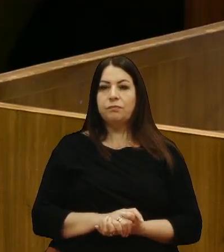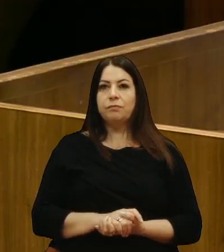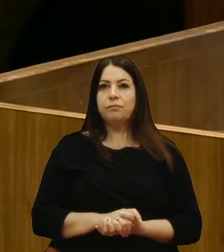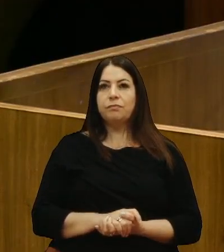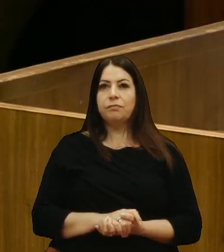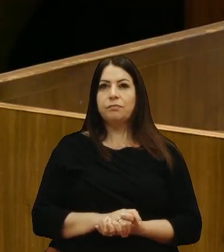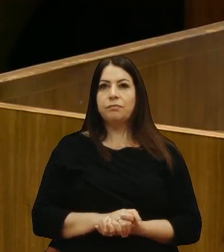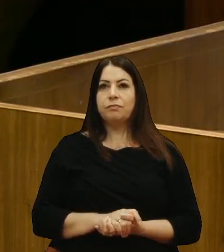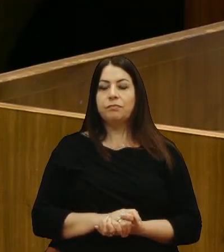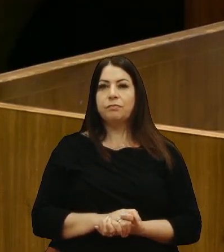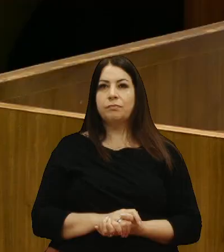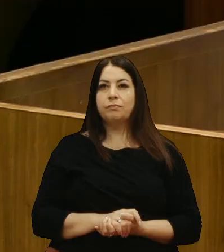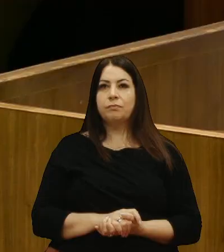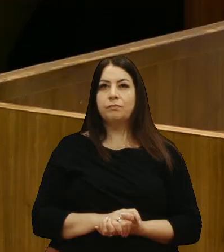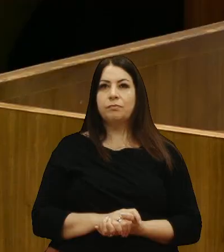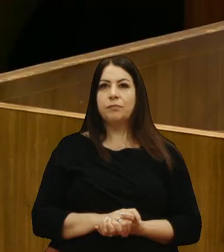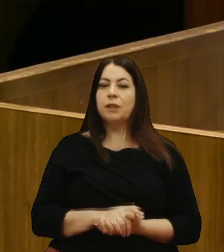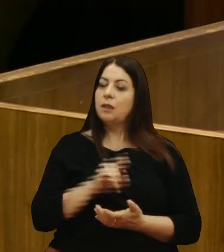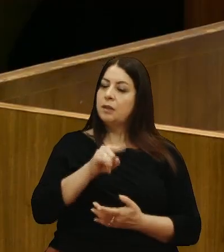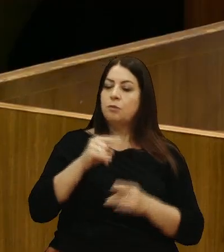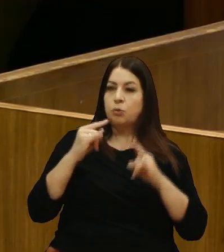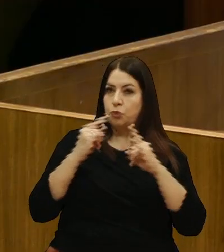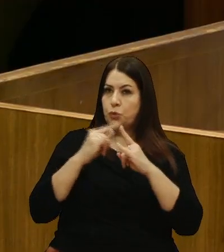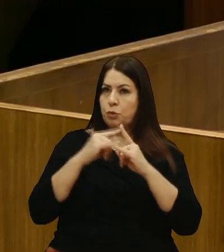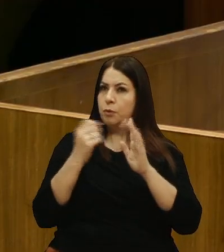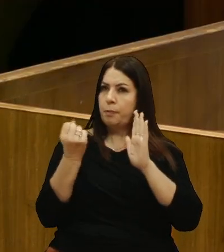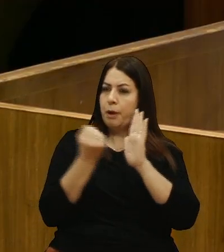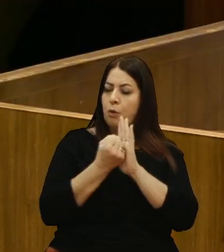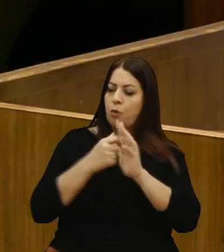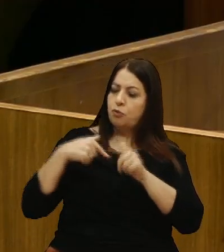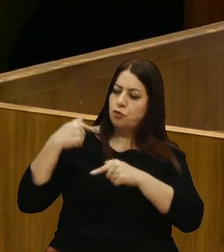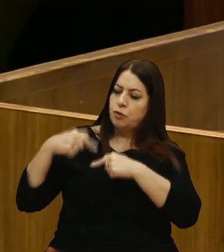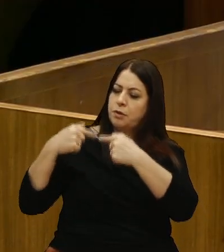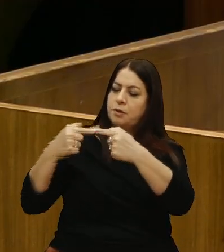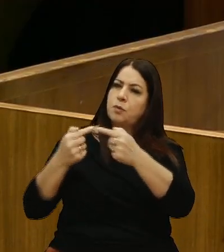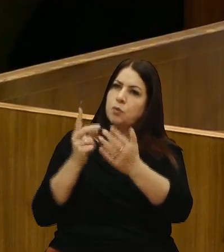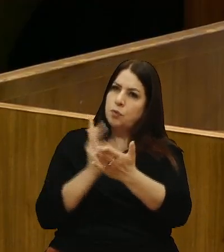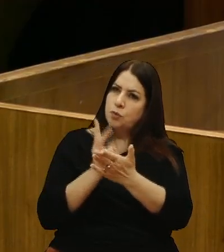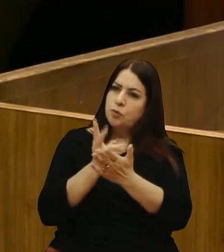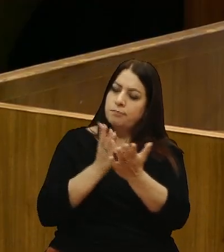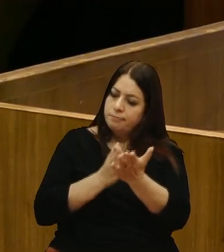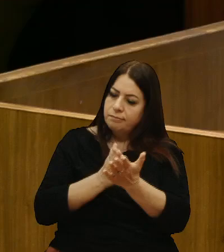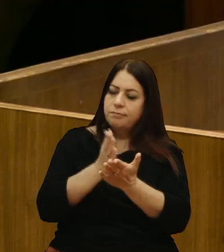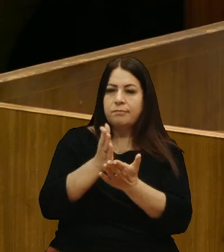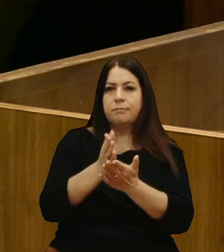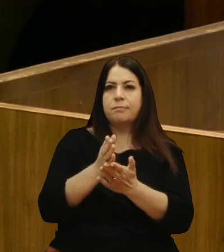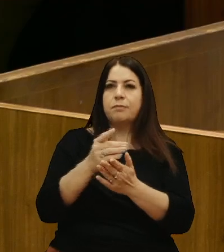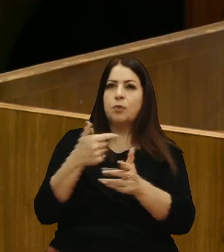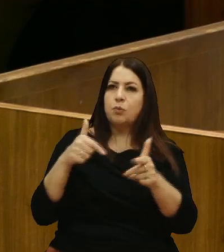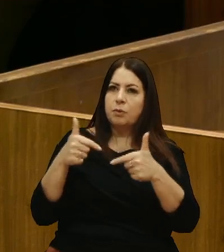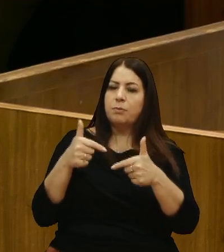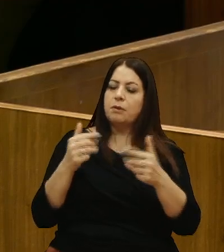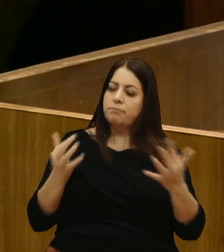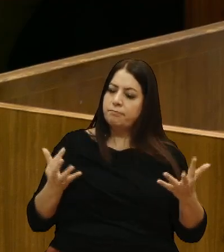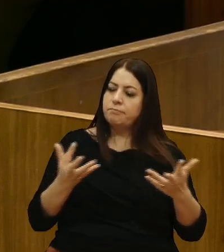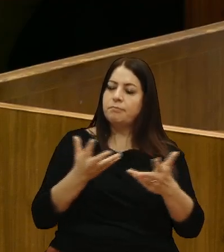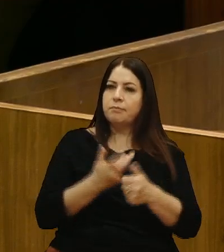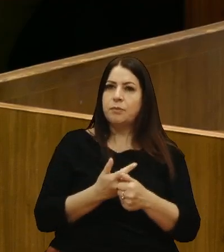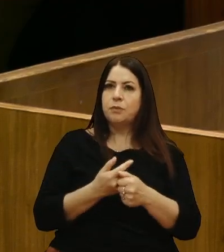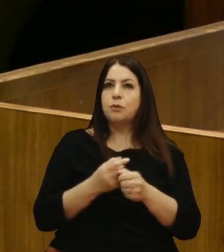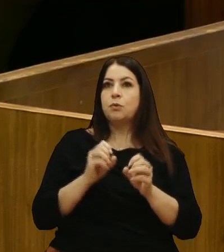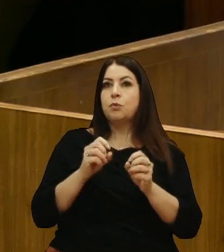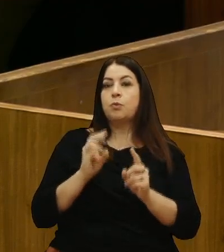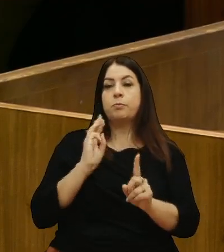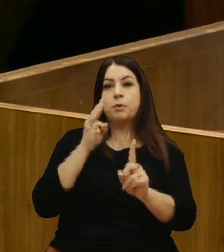Garibaldi. Uma instituição que marcou gerações e segue cumprindo com excelência sua missão de